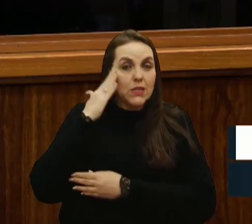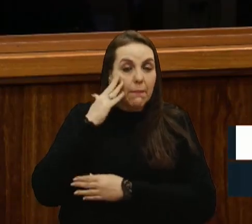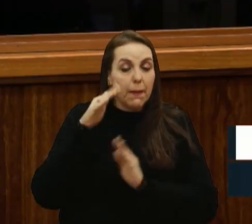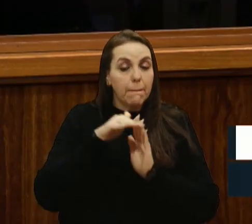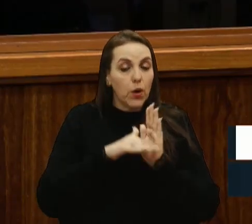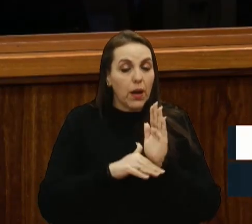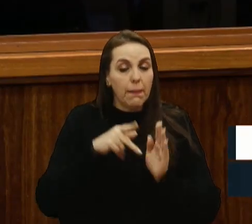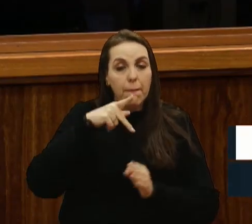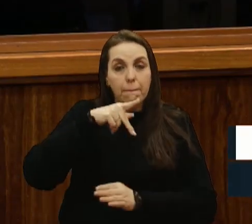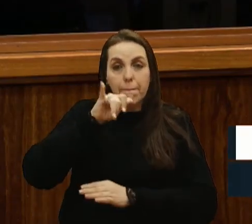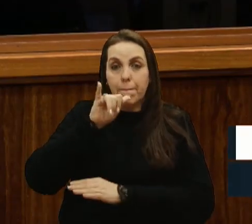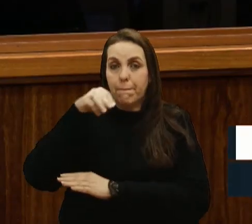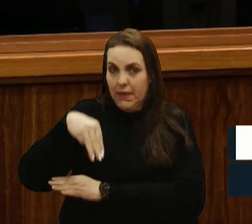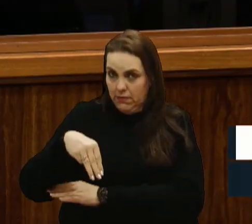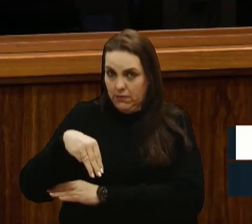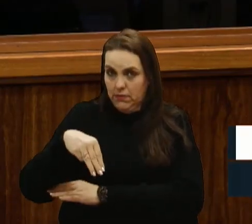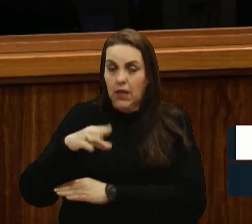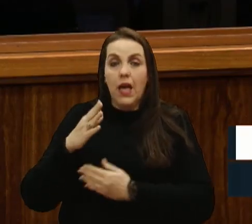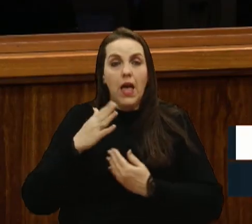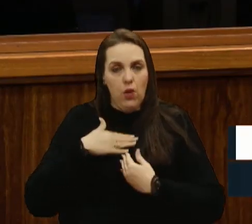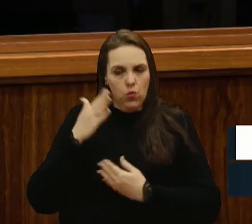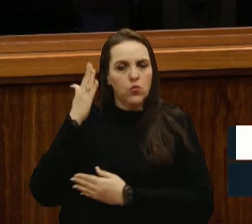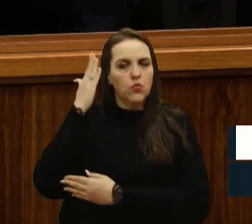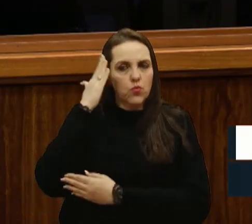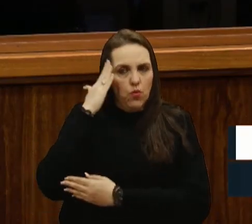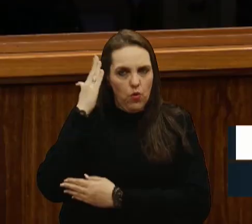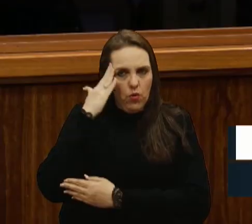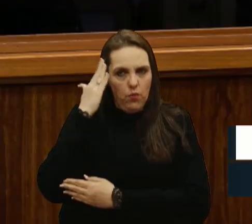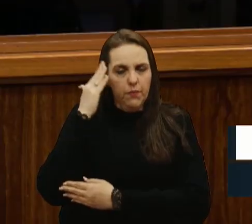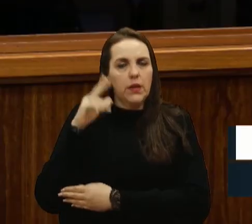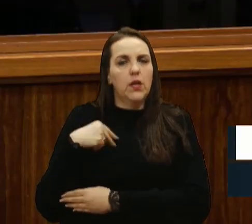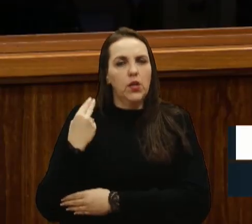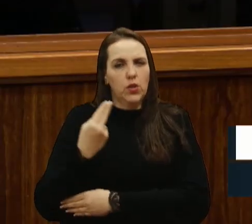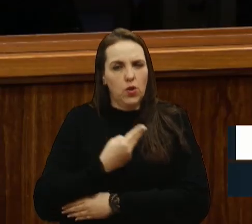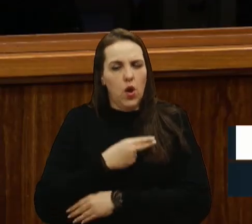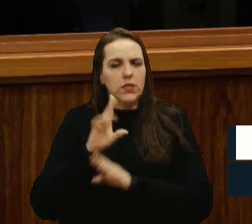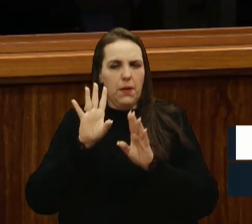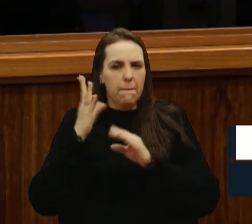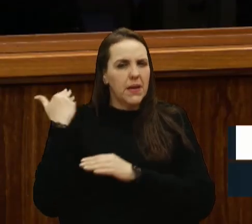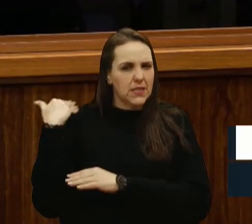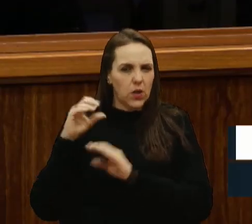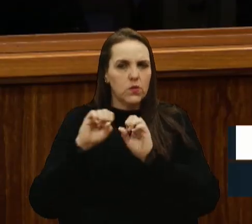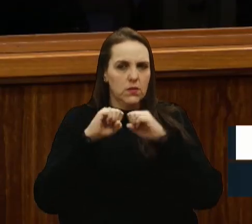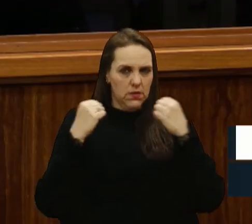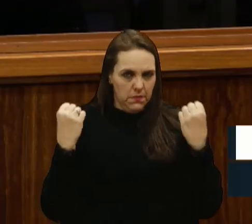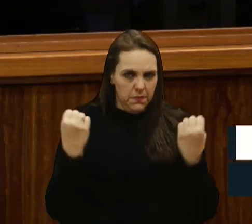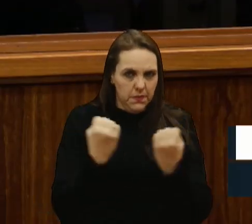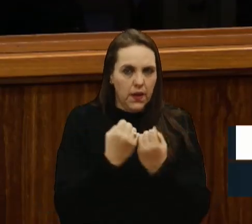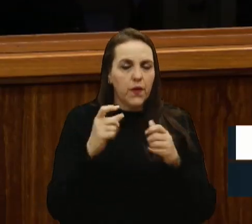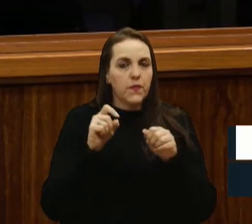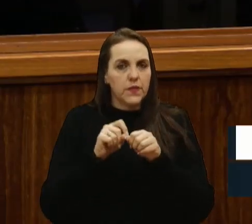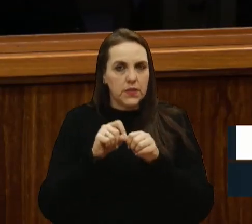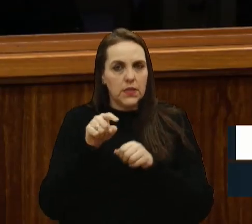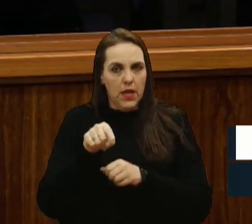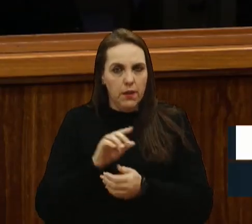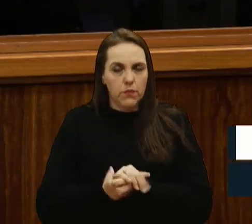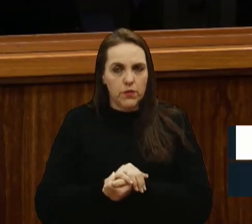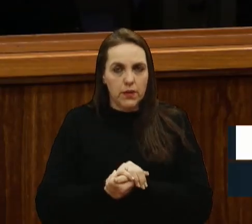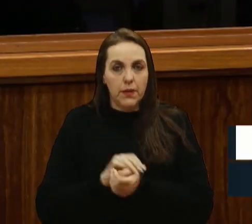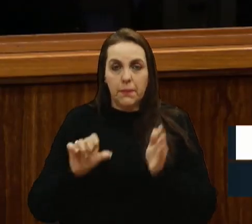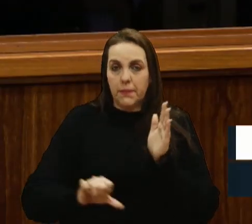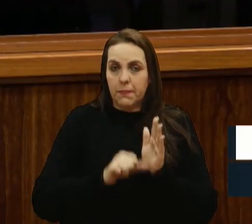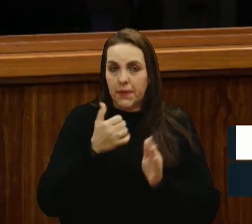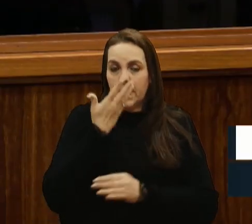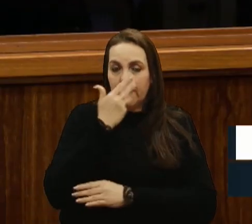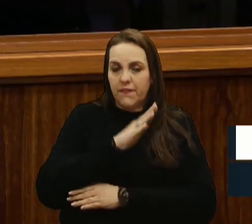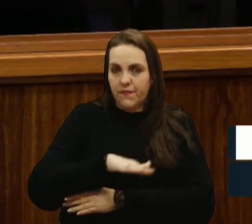Eu soube, e nós fomos uma das pessoas que, através de um seminário que nós fizemos aqui, sobre a primeira infância,